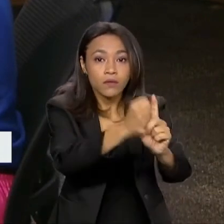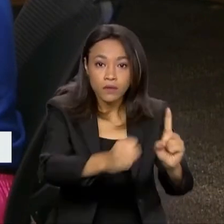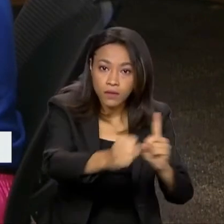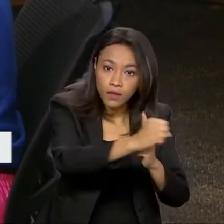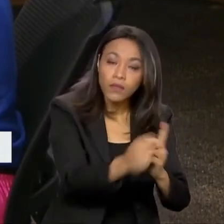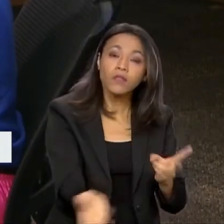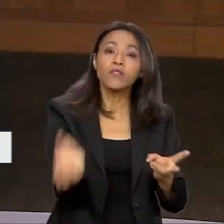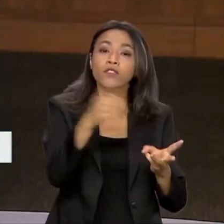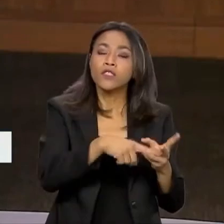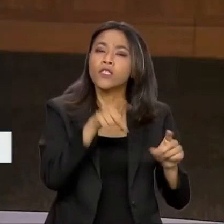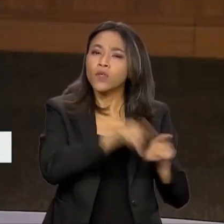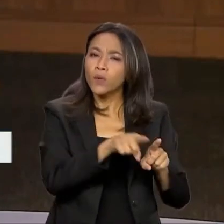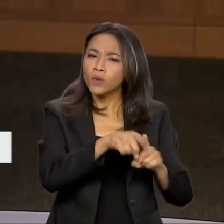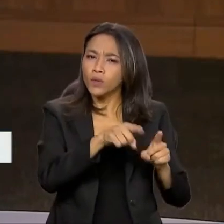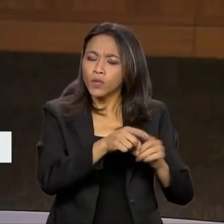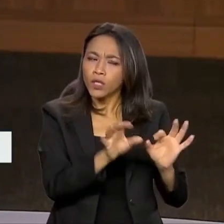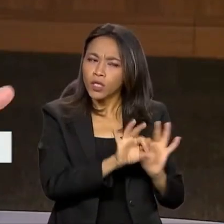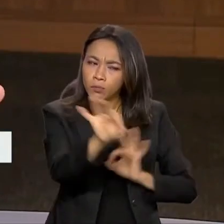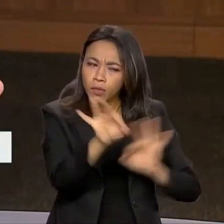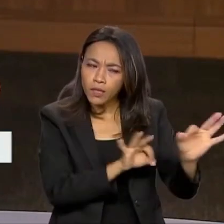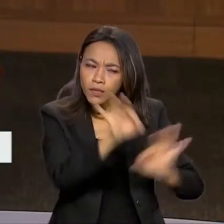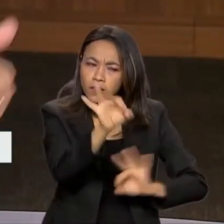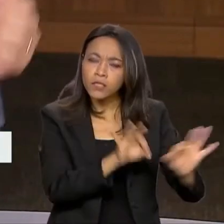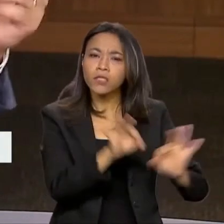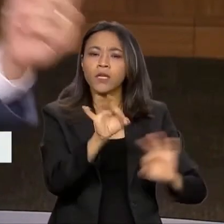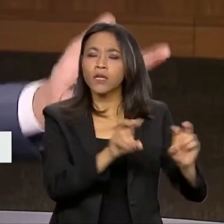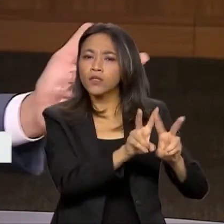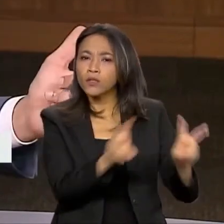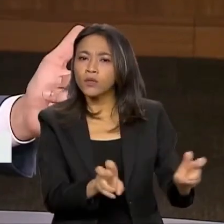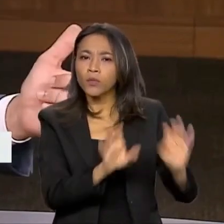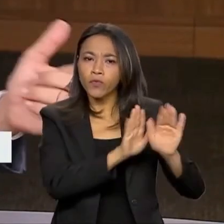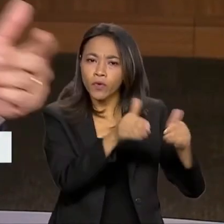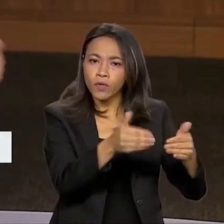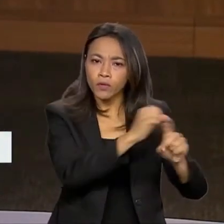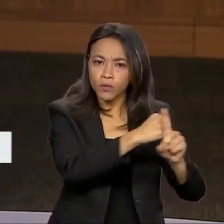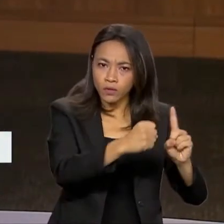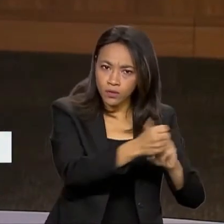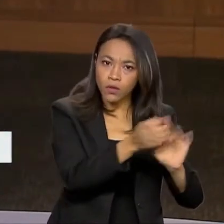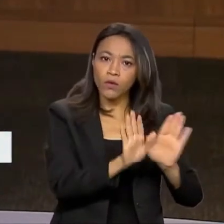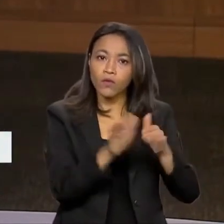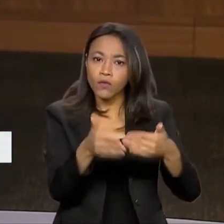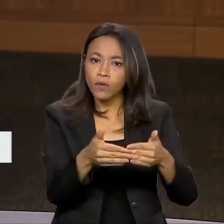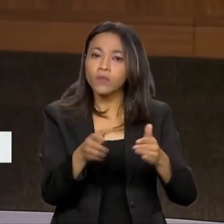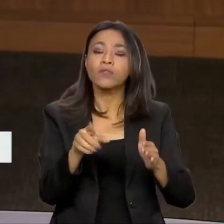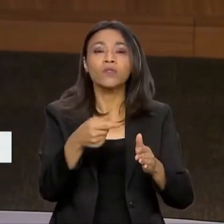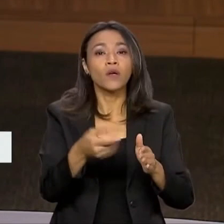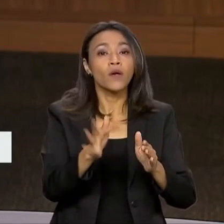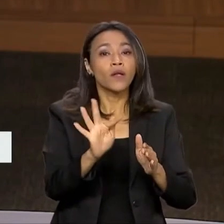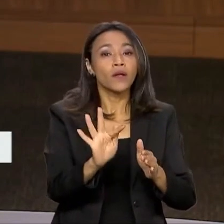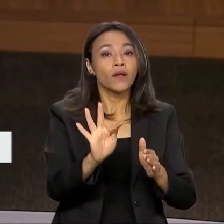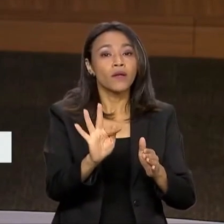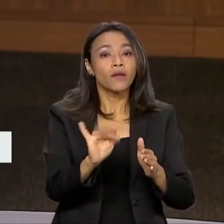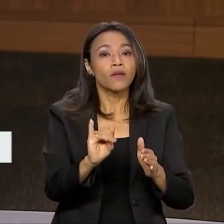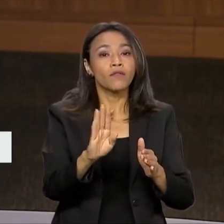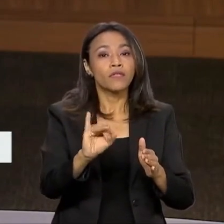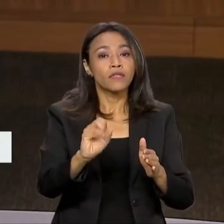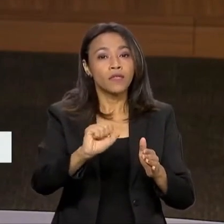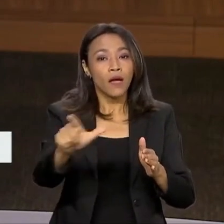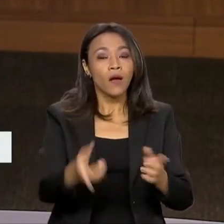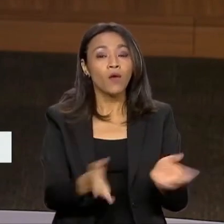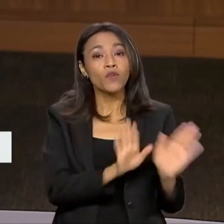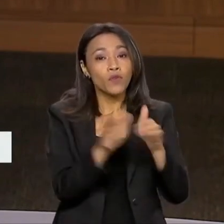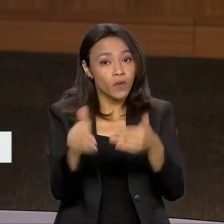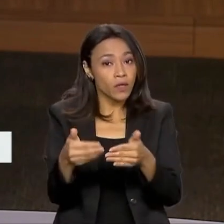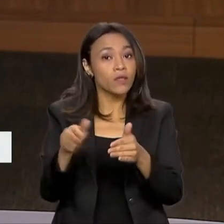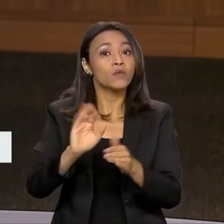um crescimento sustentável do ponto de vista social do ponto de vista fiscal e também do ponto de vista ambiental essas